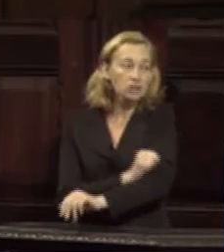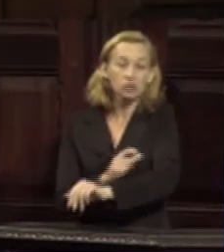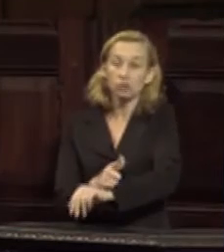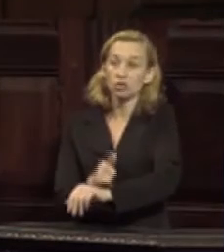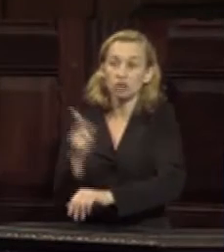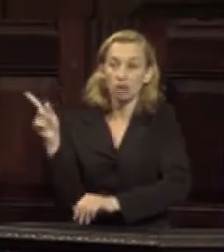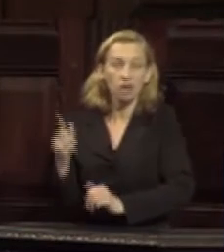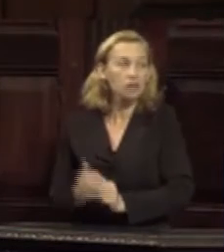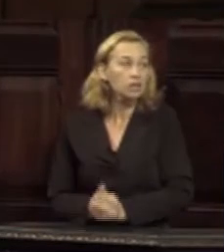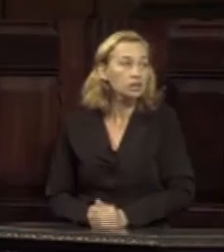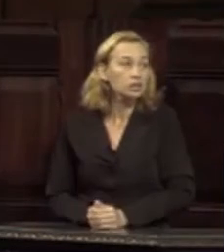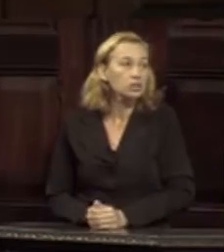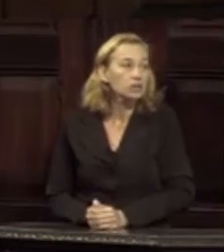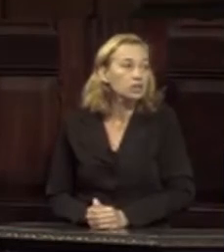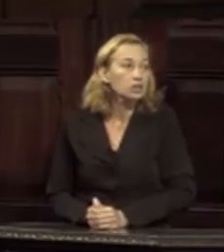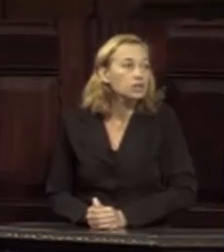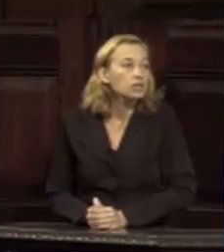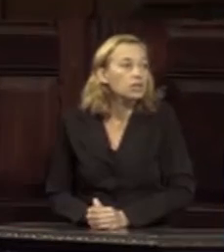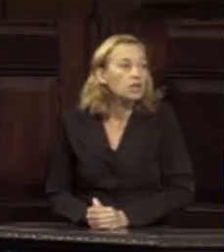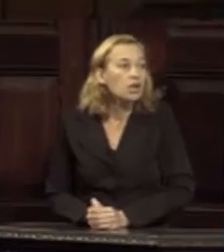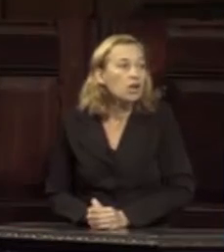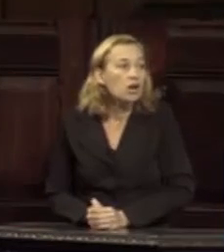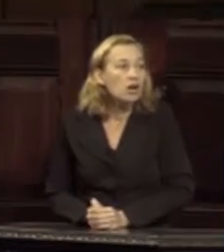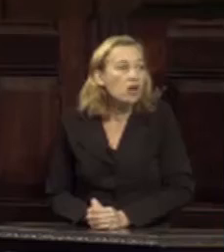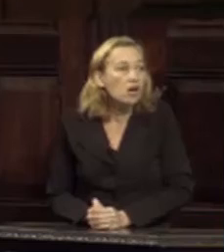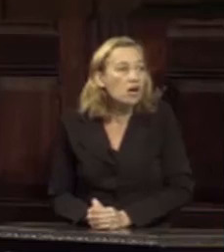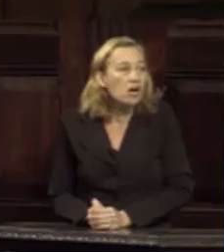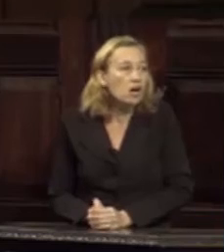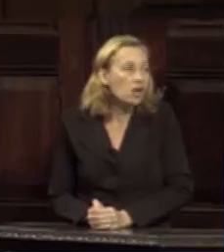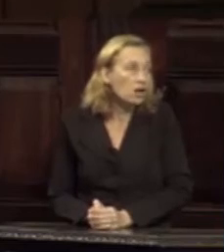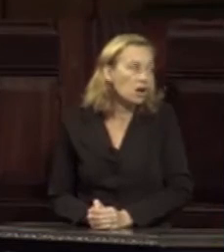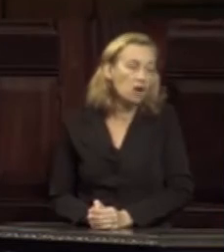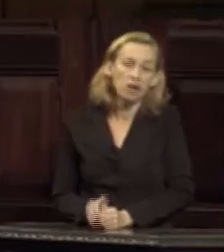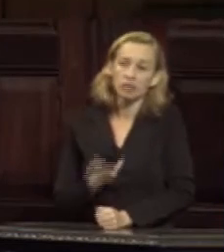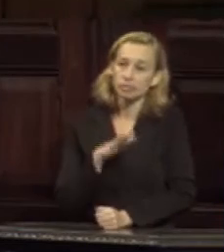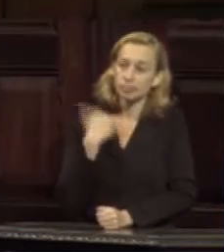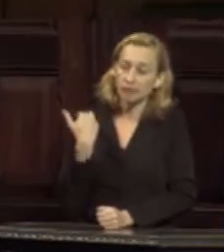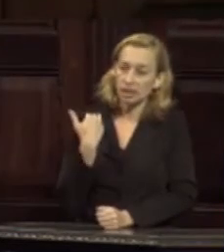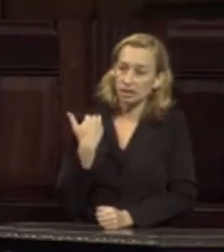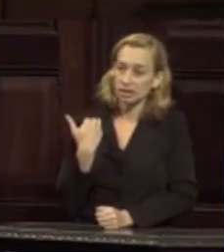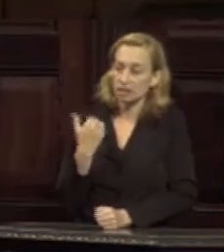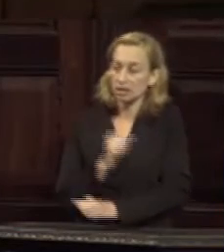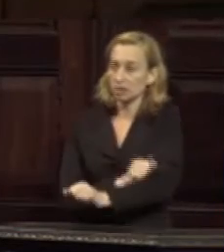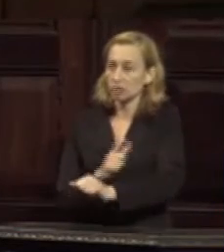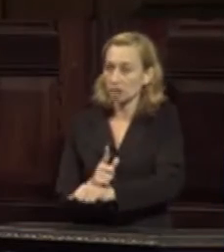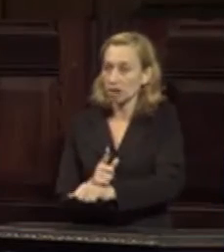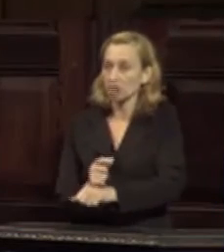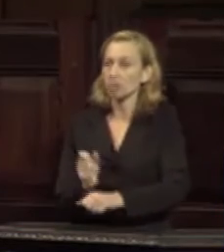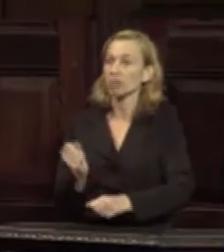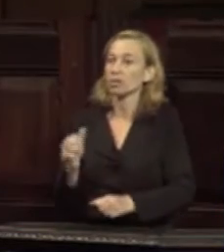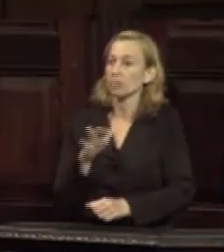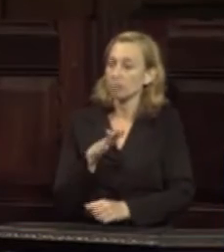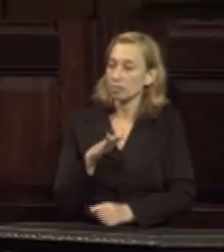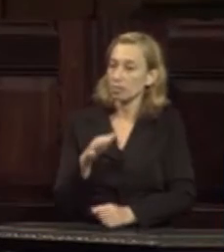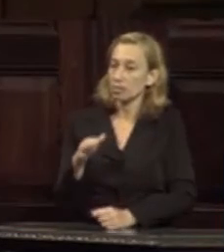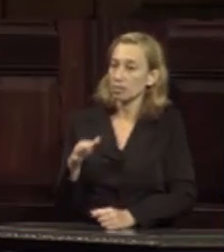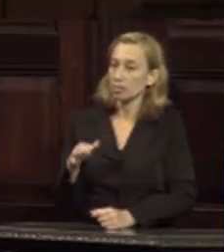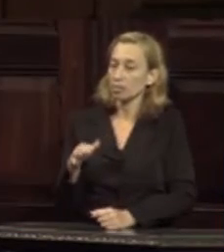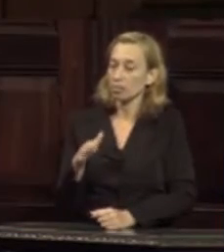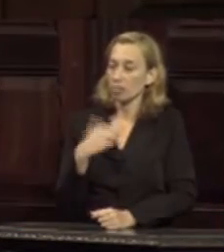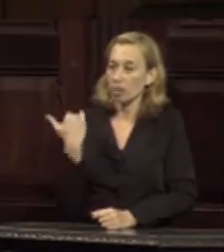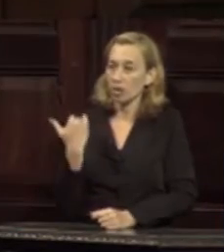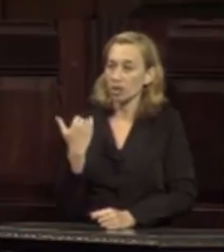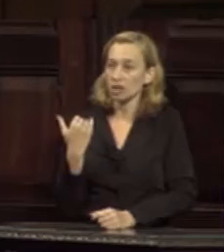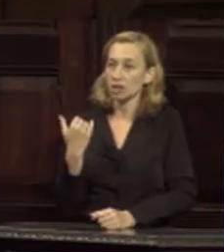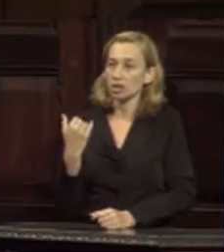isso. Uma hora ataca em São Gonçalo, outra hora em Queimados, outra hora na Rocinha, exatamente para mostrar que toda a